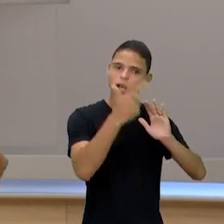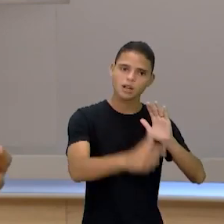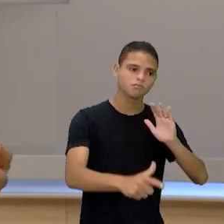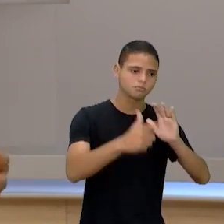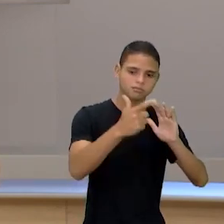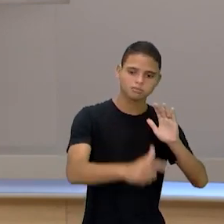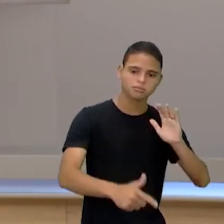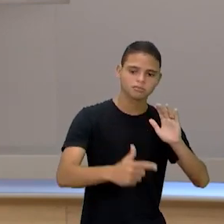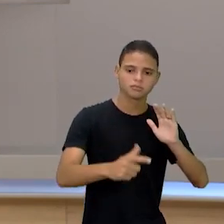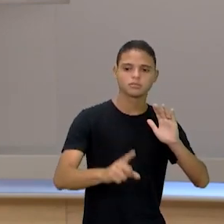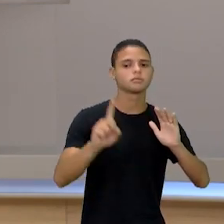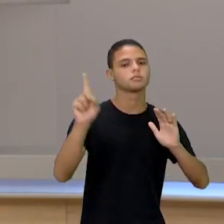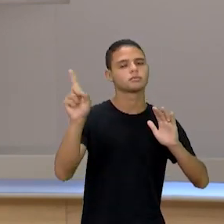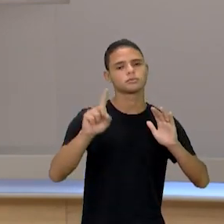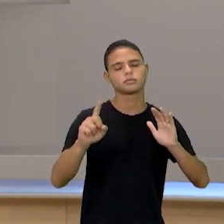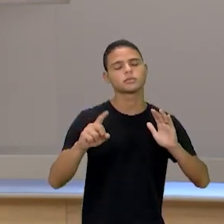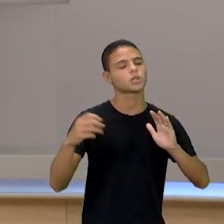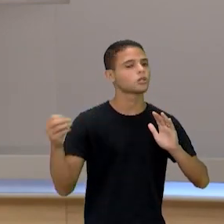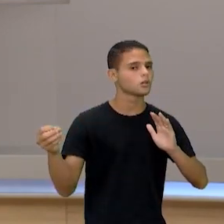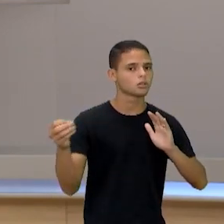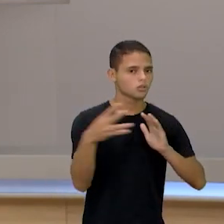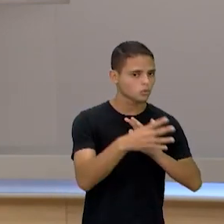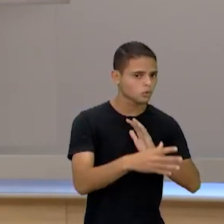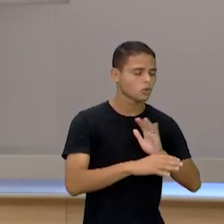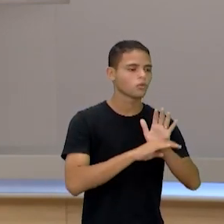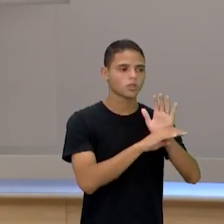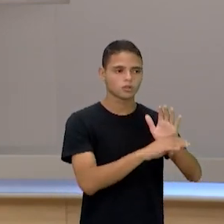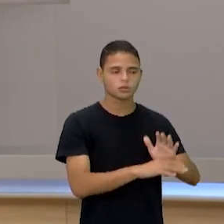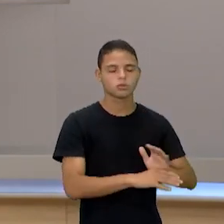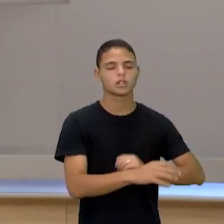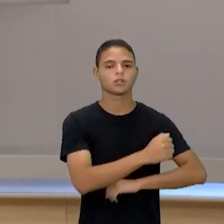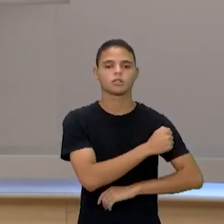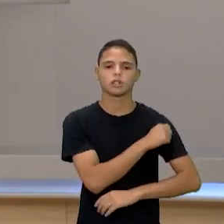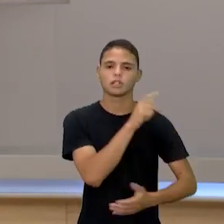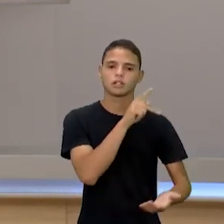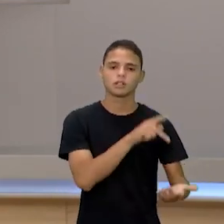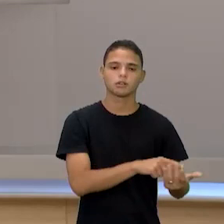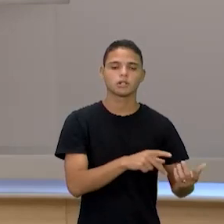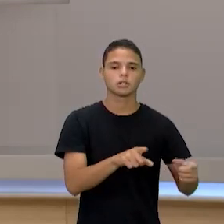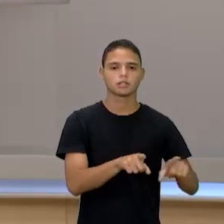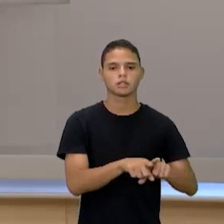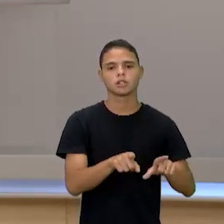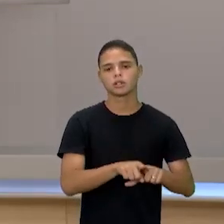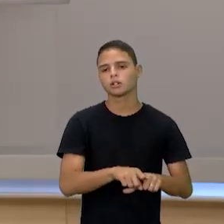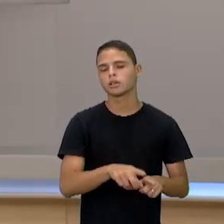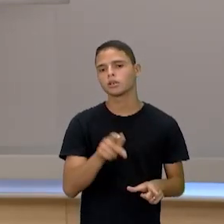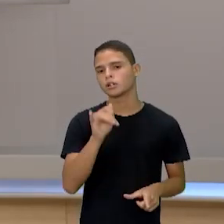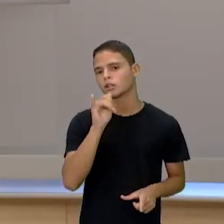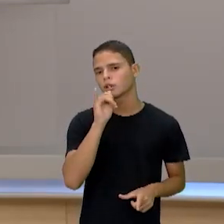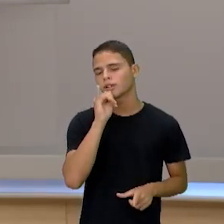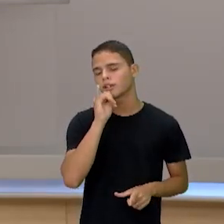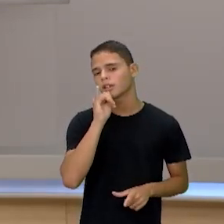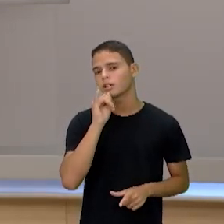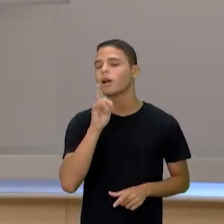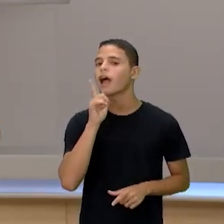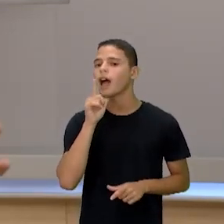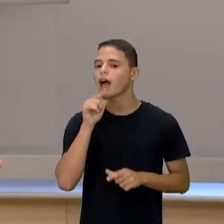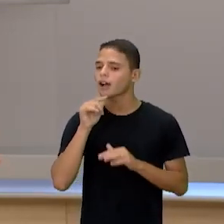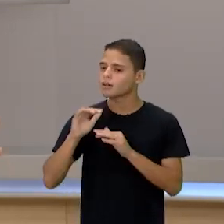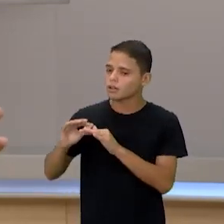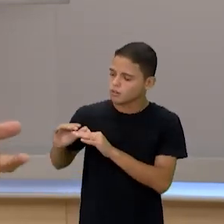o que os professores já realizam na classe comum. E a questão da maré, que nós somos a maré, né? Então, quando a